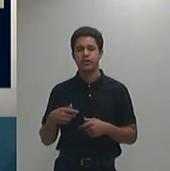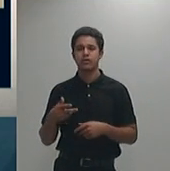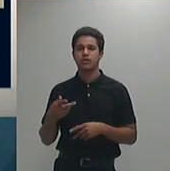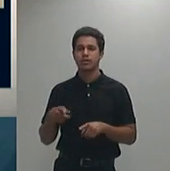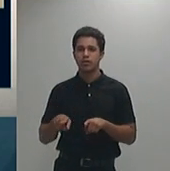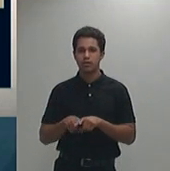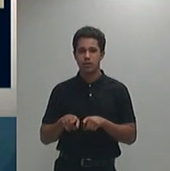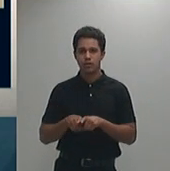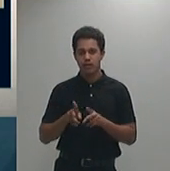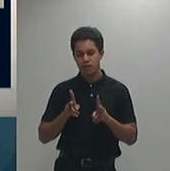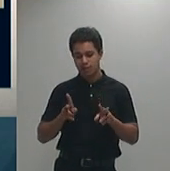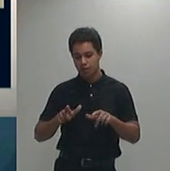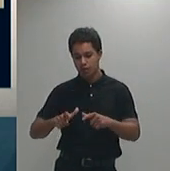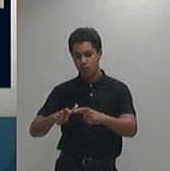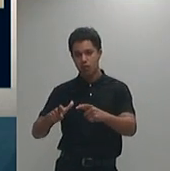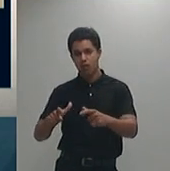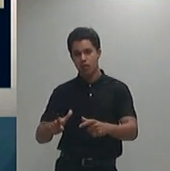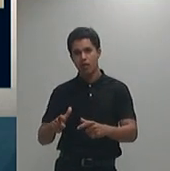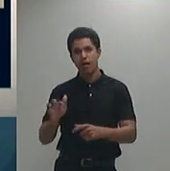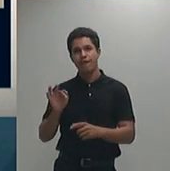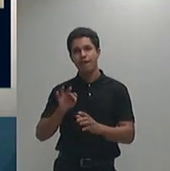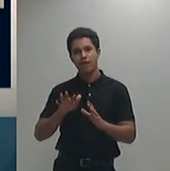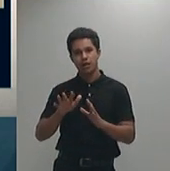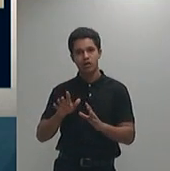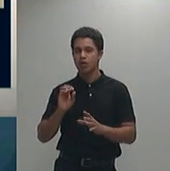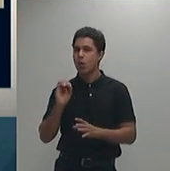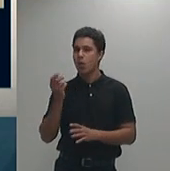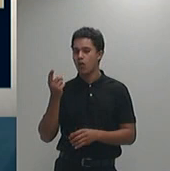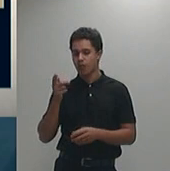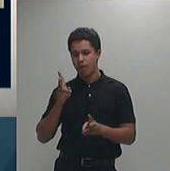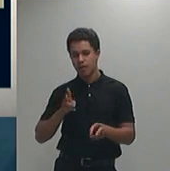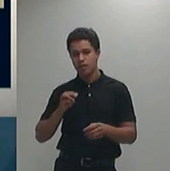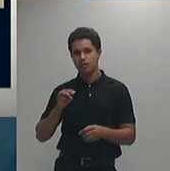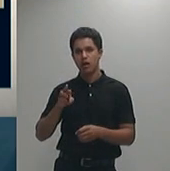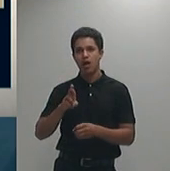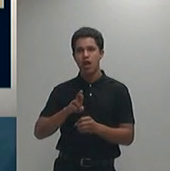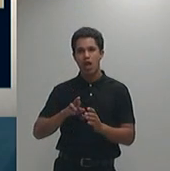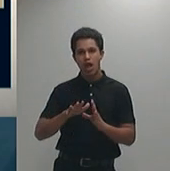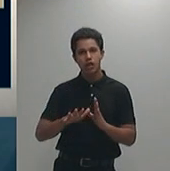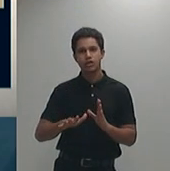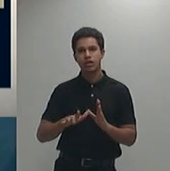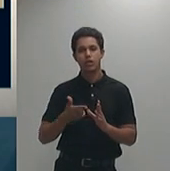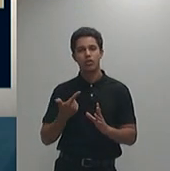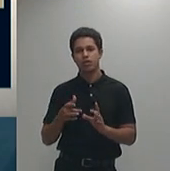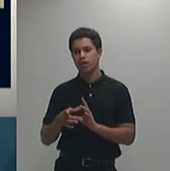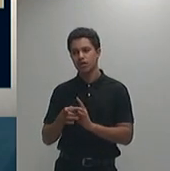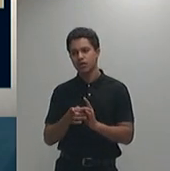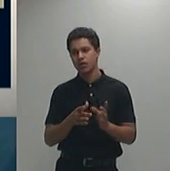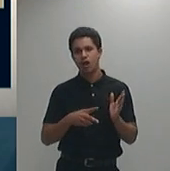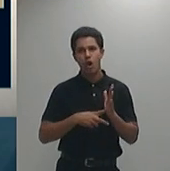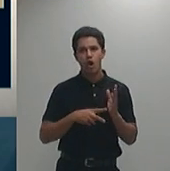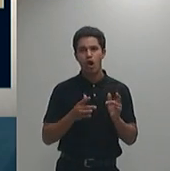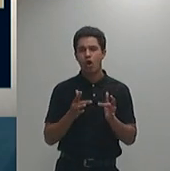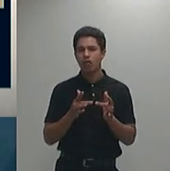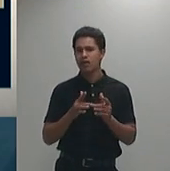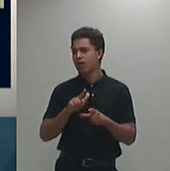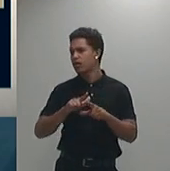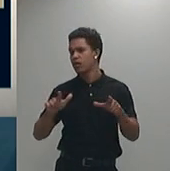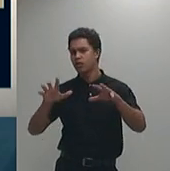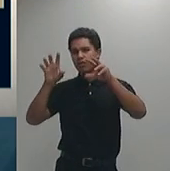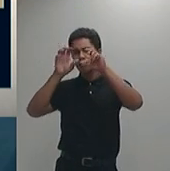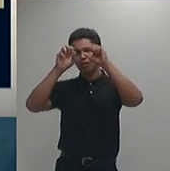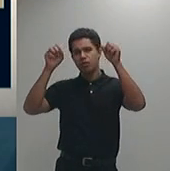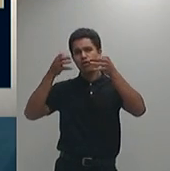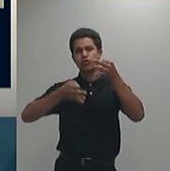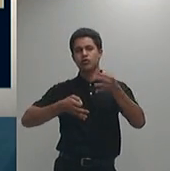mesma Unidade da Federação ou da mesma região não são vinculados a nenhum Tribunal de Justiça o Tribunal Regional Federal ainda que